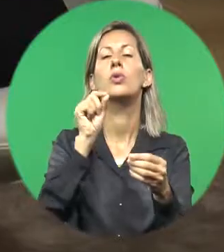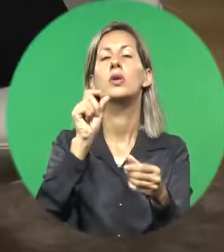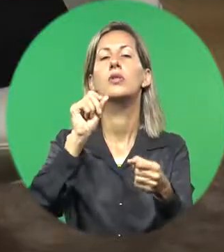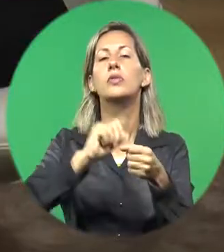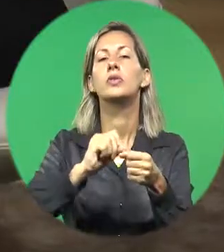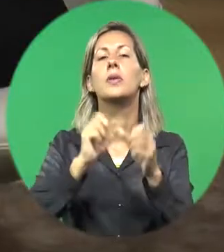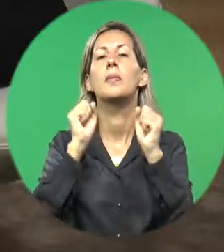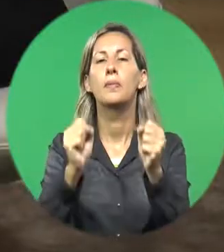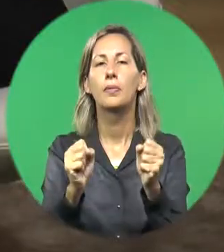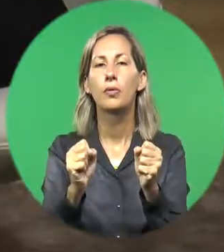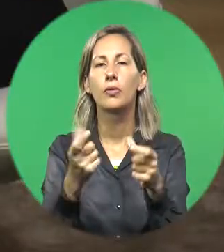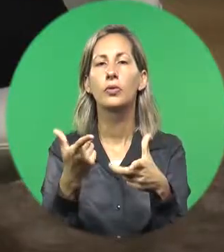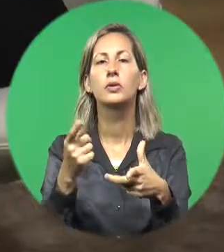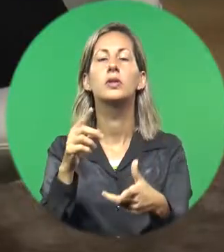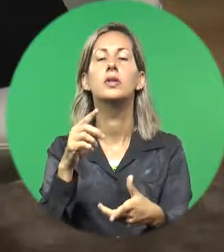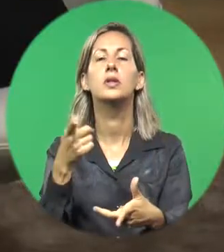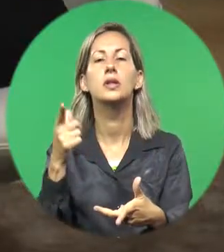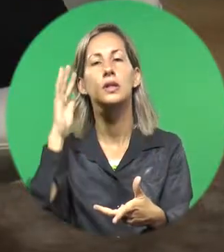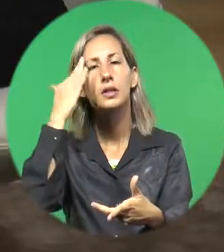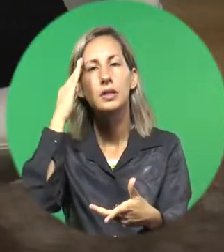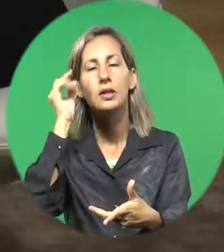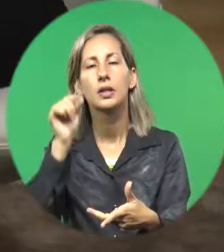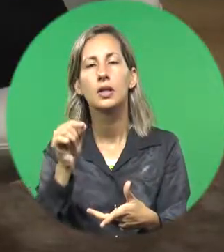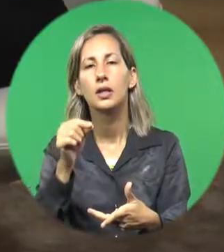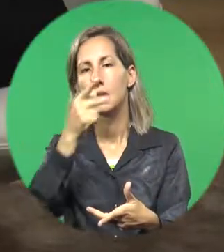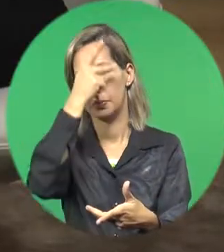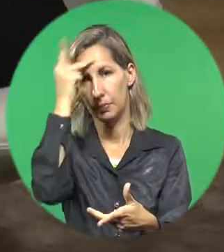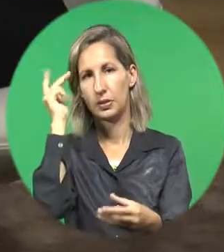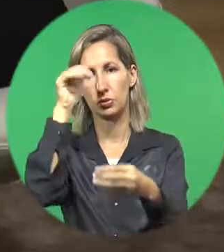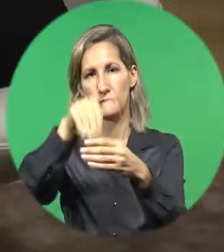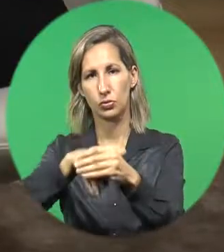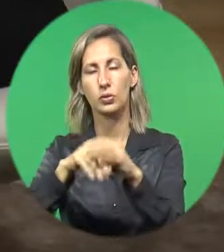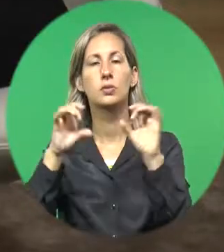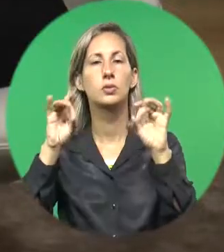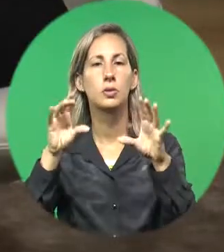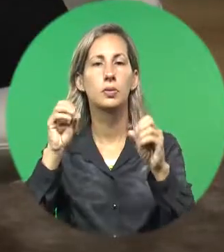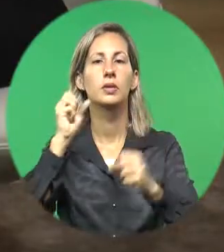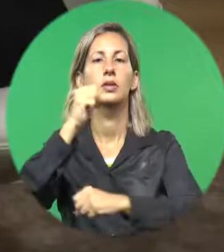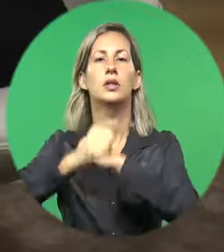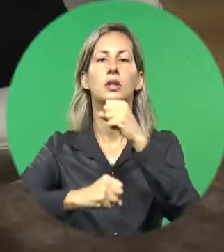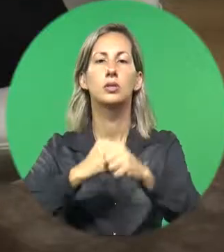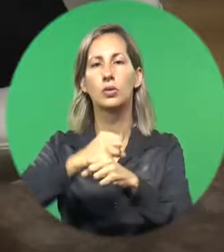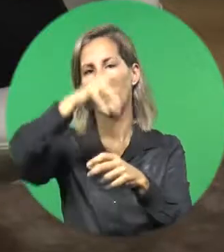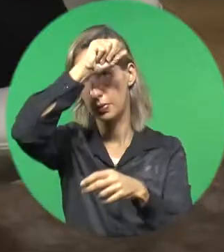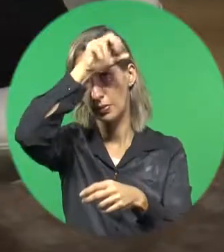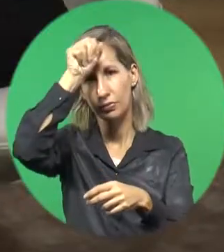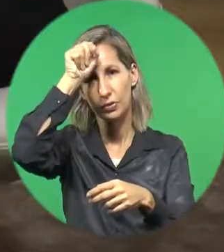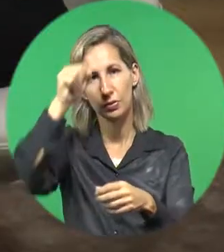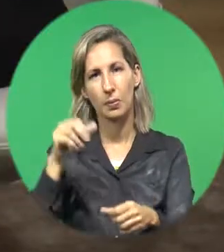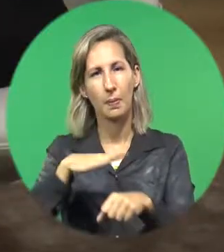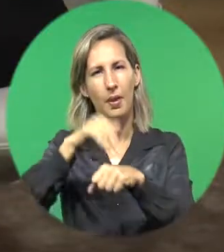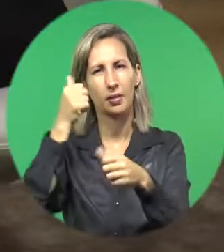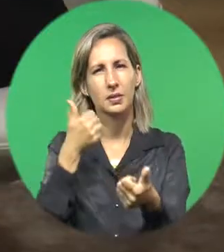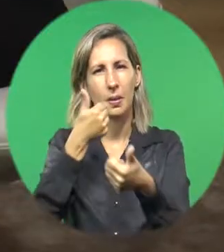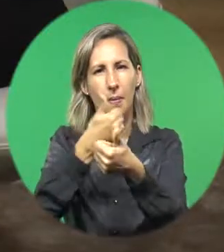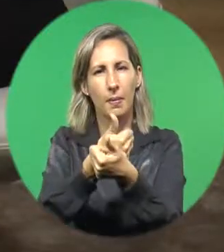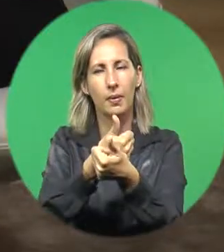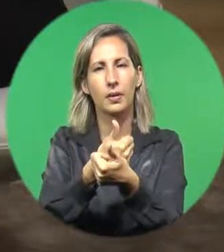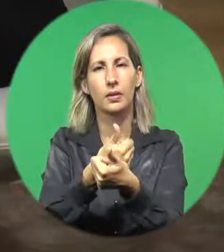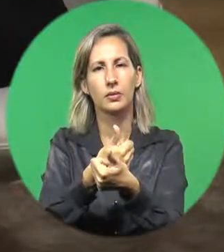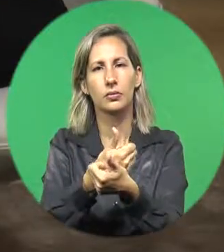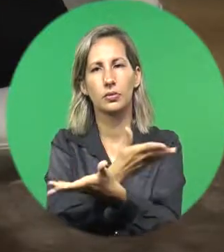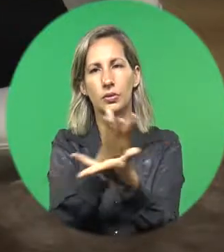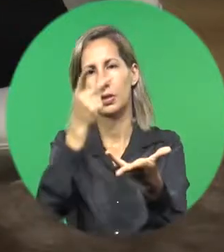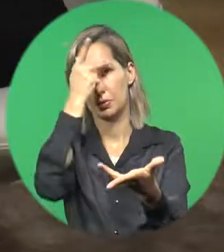mais pode ser feito no sentido de conscientizar esse eleitor com relação, principalmente a essas eleições municipais que são mais próximas